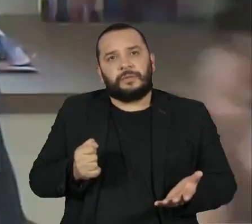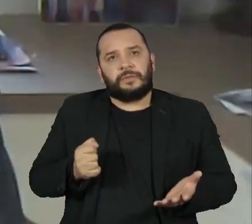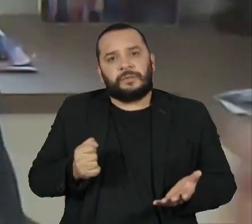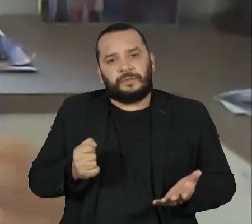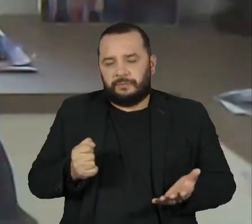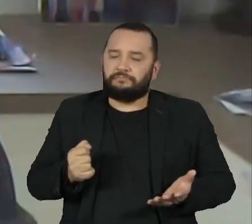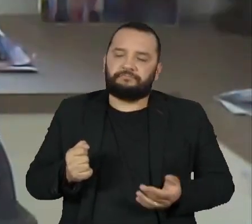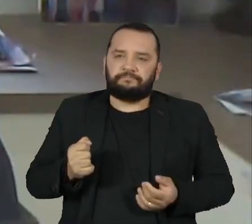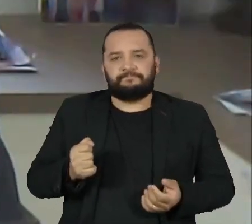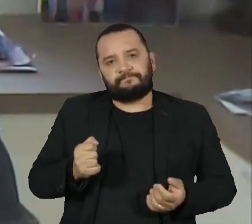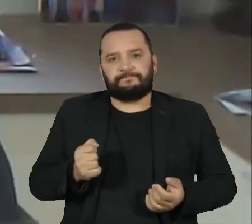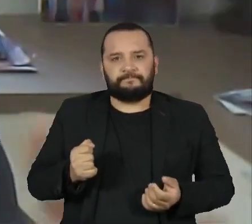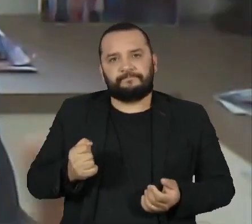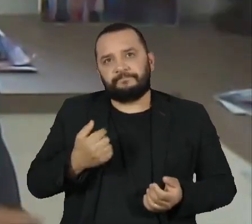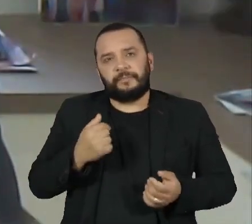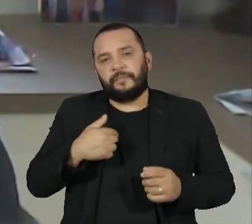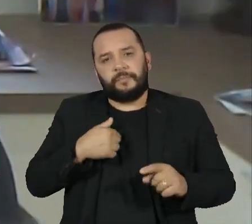um livro